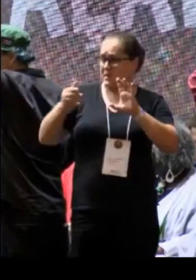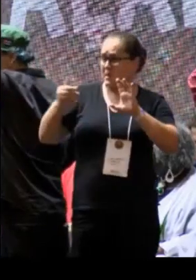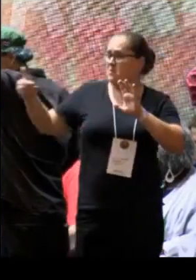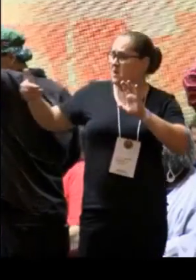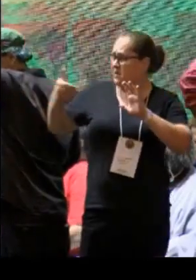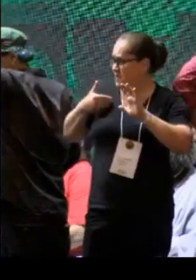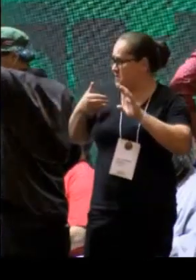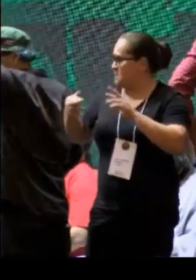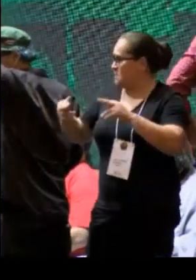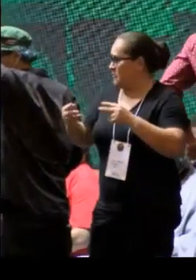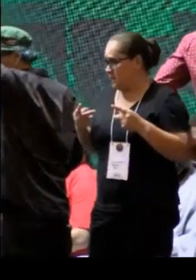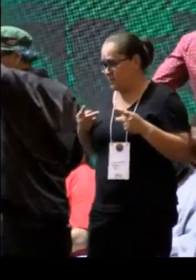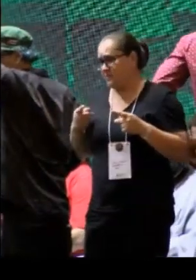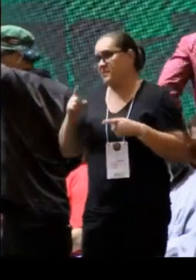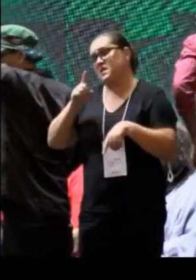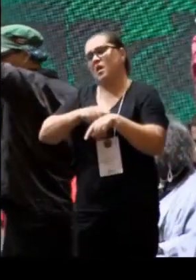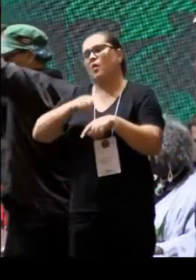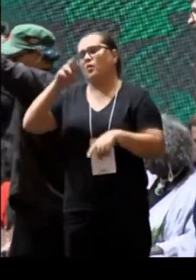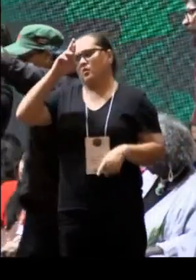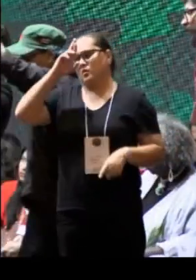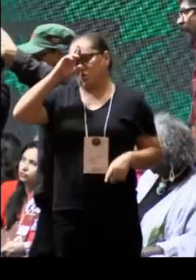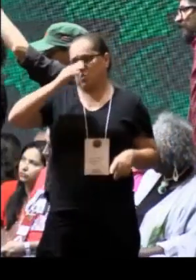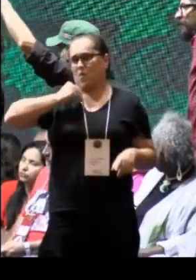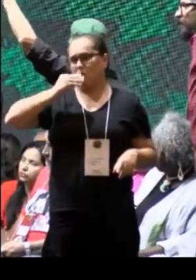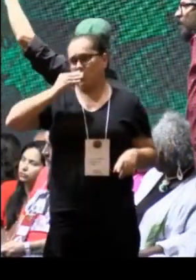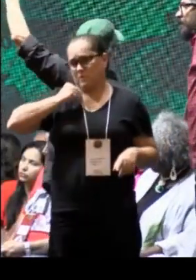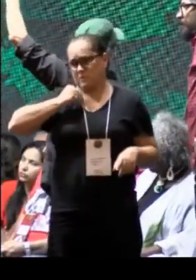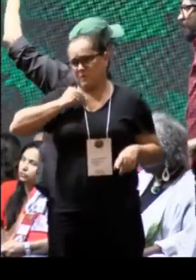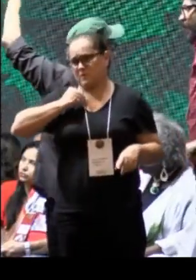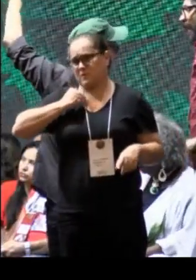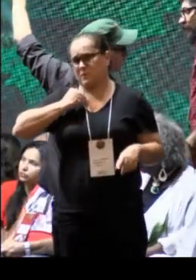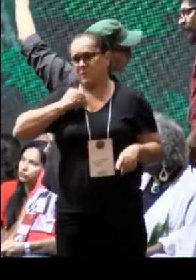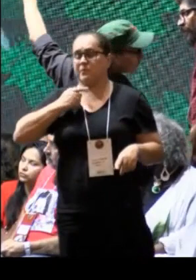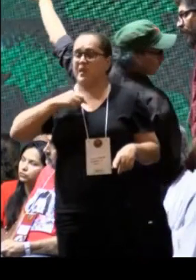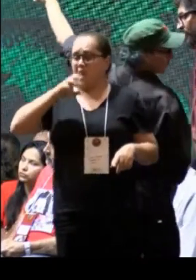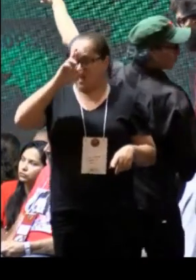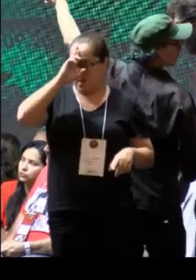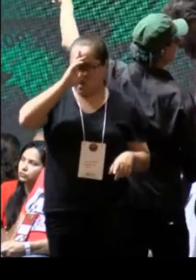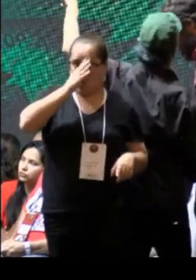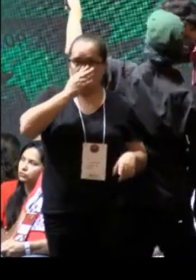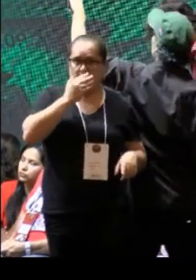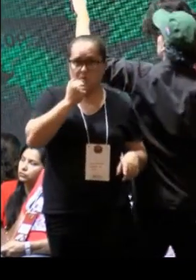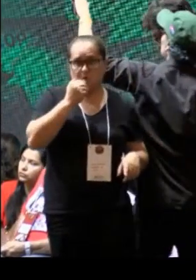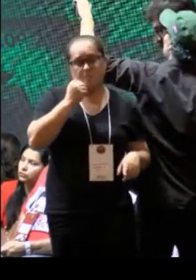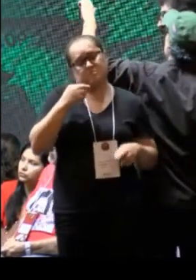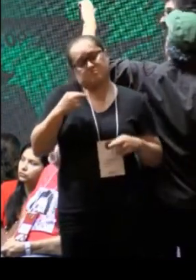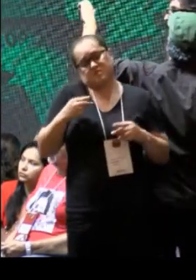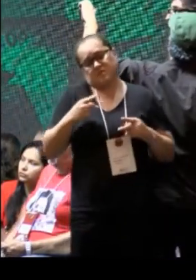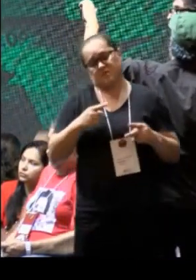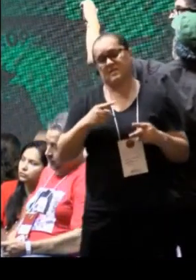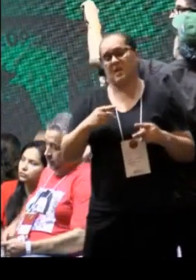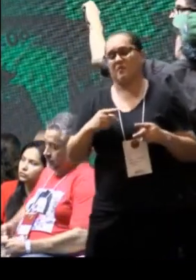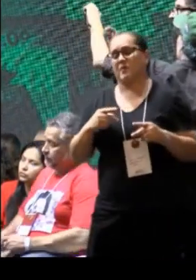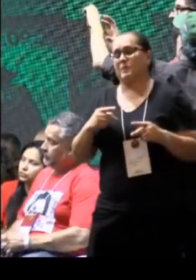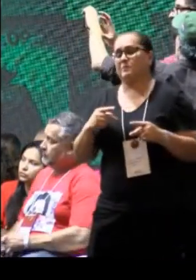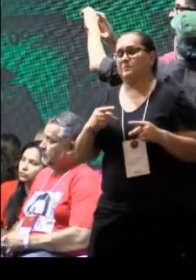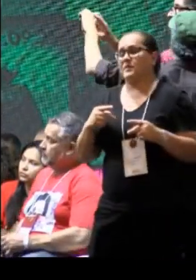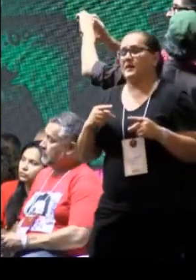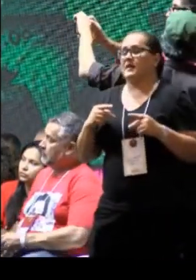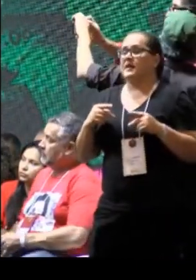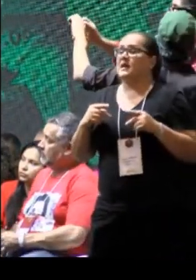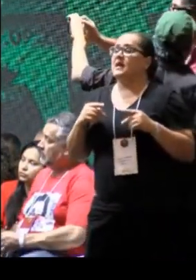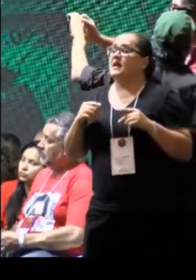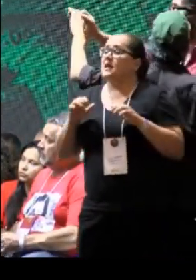para me visitar na hora do almoço. Ela entrava na hora do almoço para me visitar, e